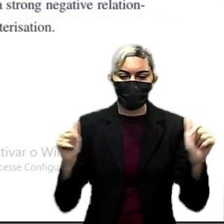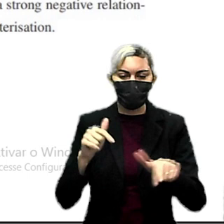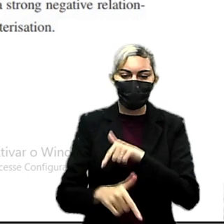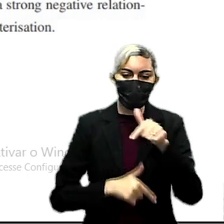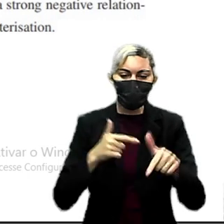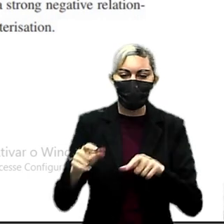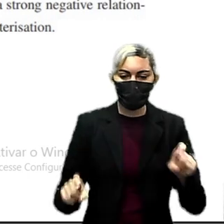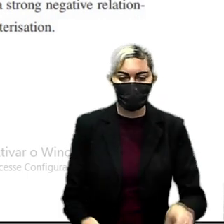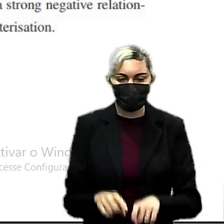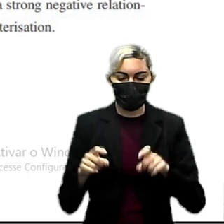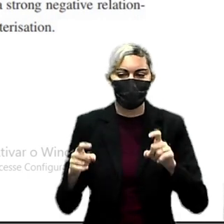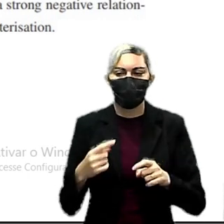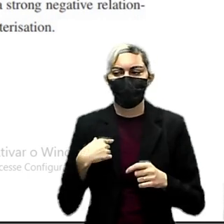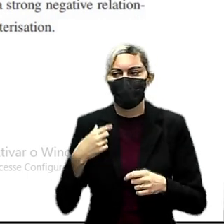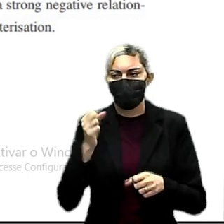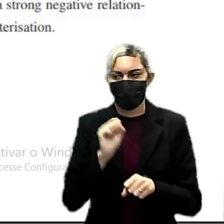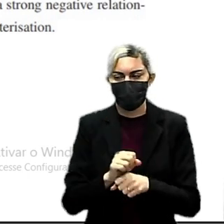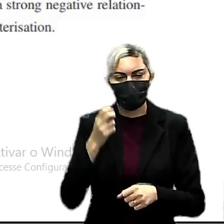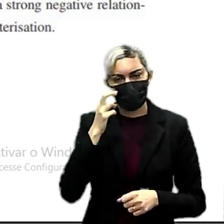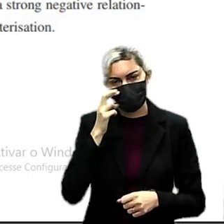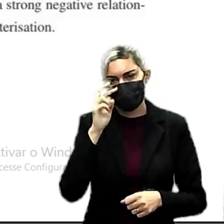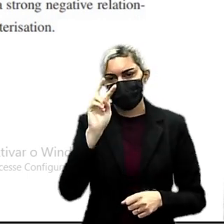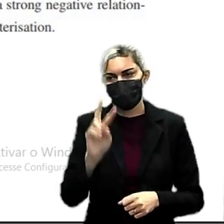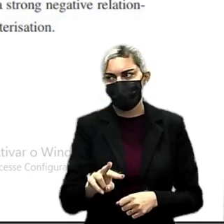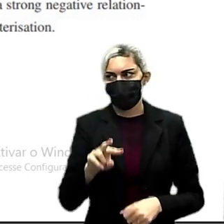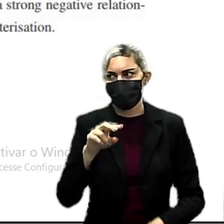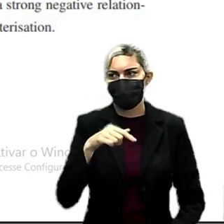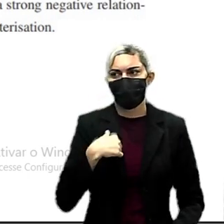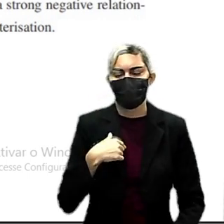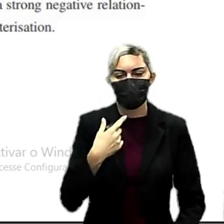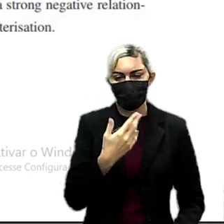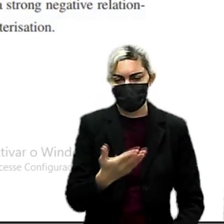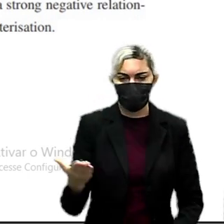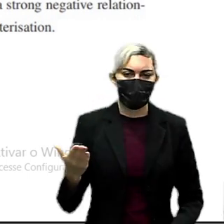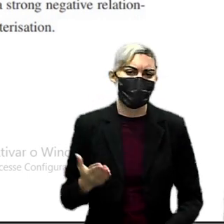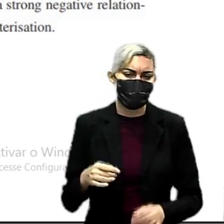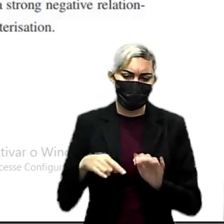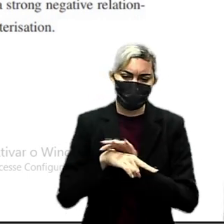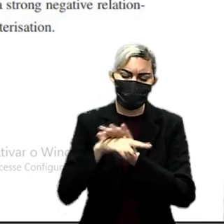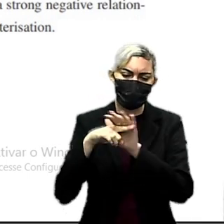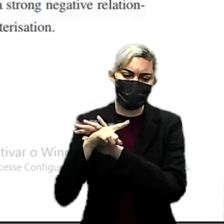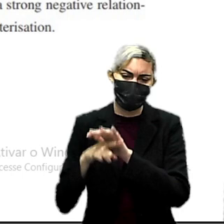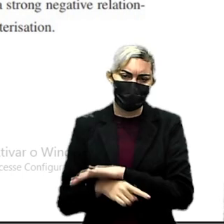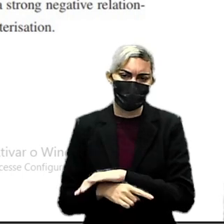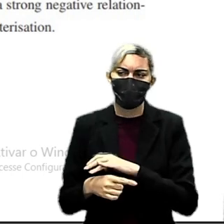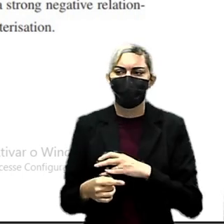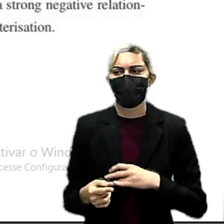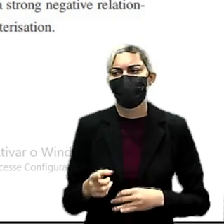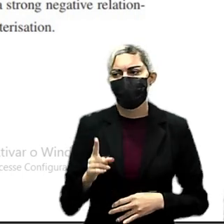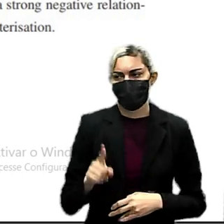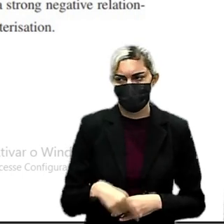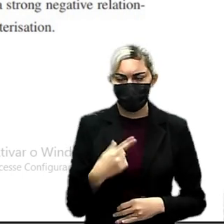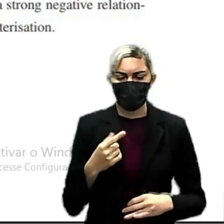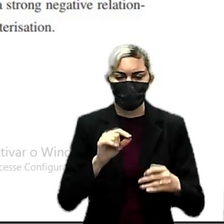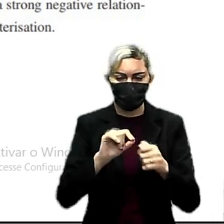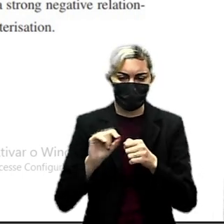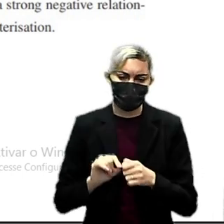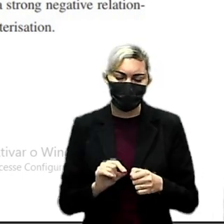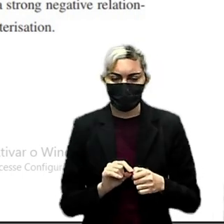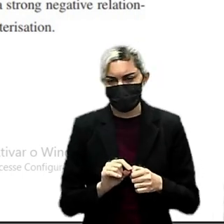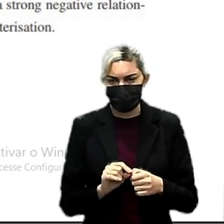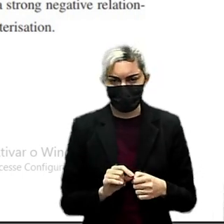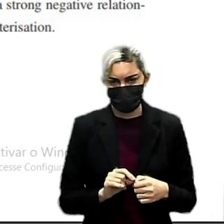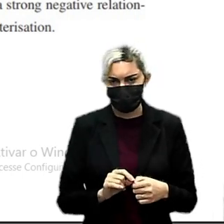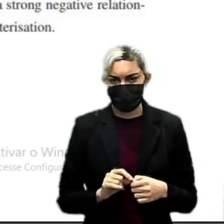Se vocês pararem para observar, vão ver que nessa análise, dessa pesquisa, foram feitos